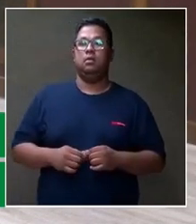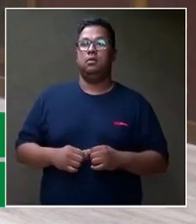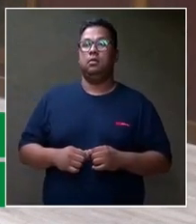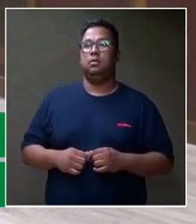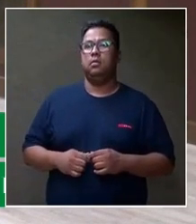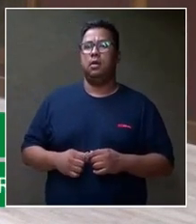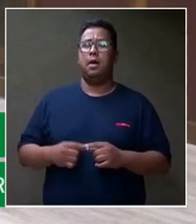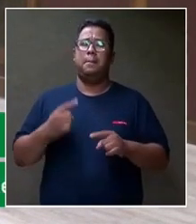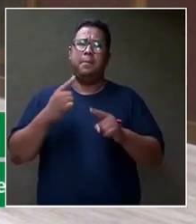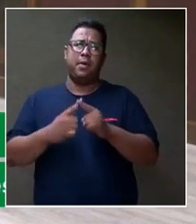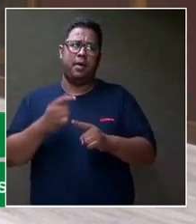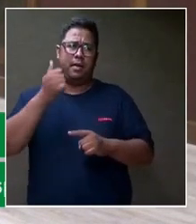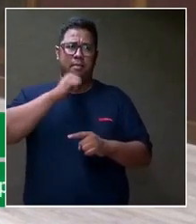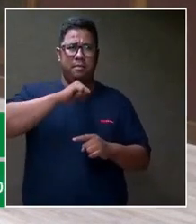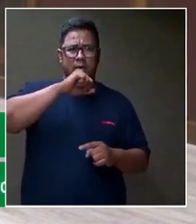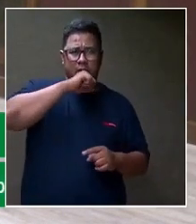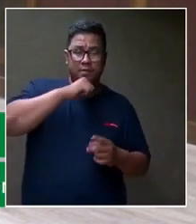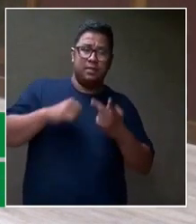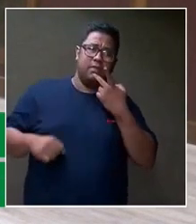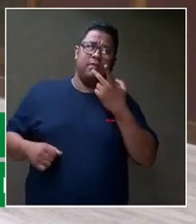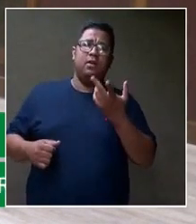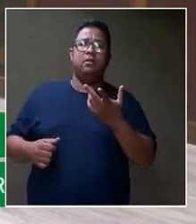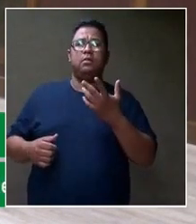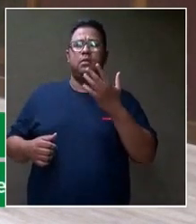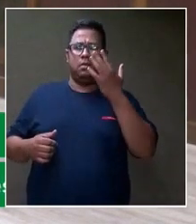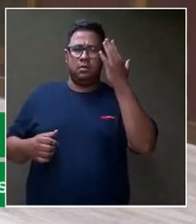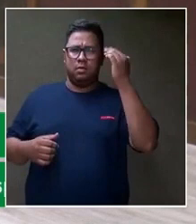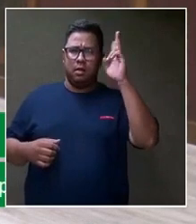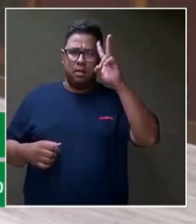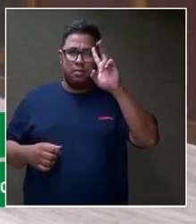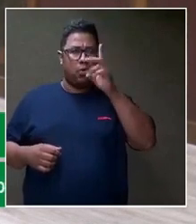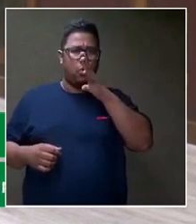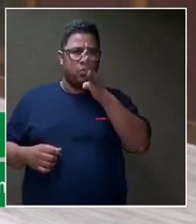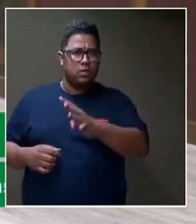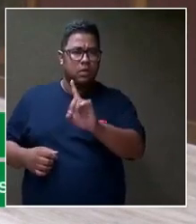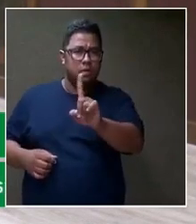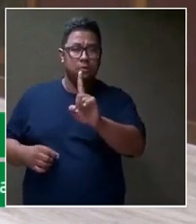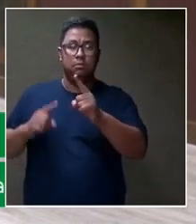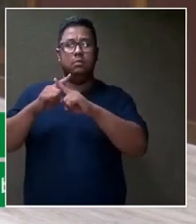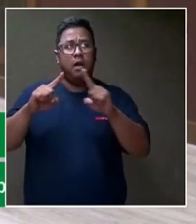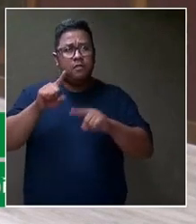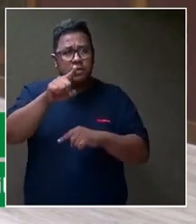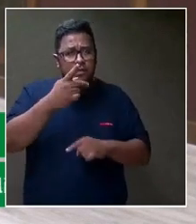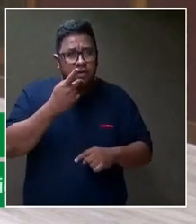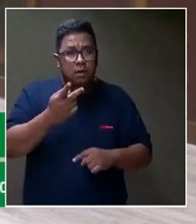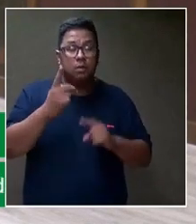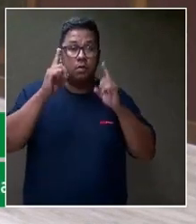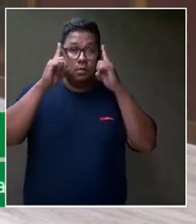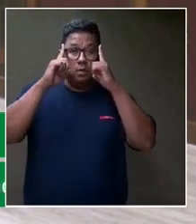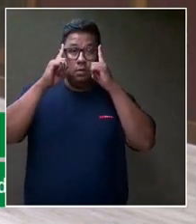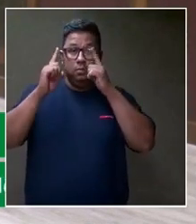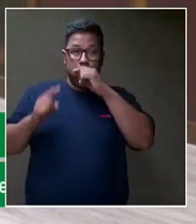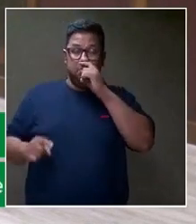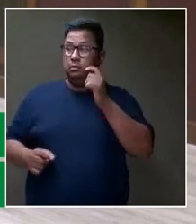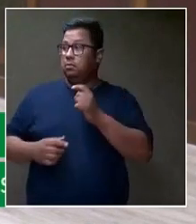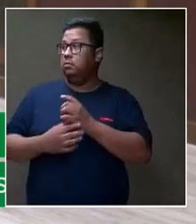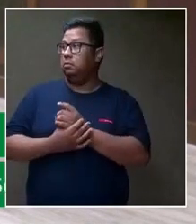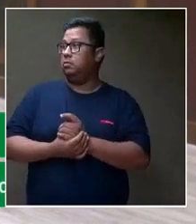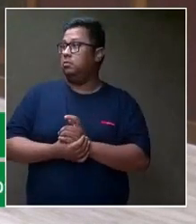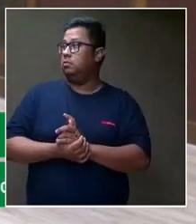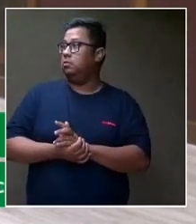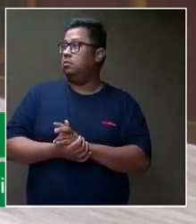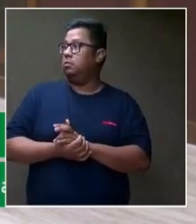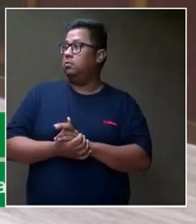a mãe, que perdeu a mãe, a senhora falou isso na audiência. Sei que a senhora pode não se lembrar, não estou querendo lhe acusar. Mas a senhora falou isso, eu tenho que dizer. Excelência, uma questão de ordem,